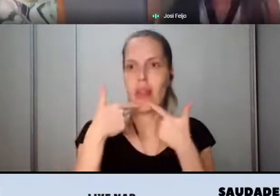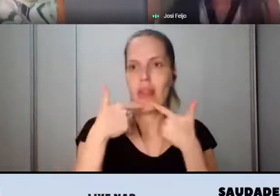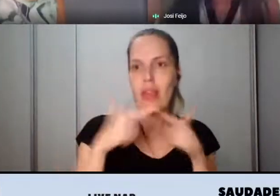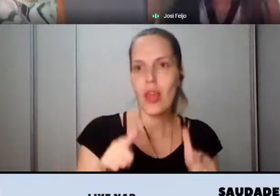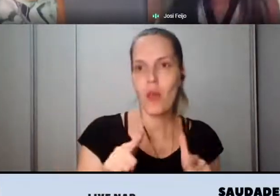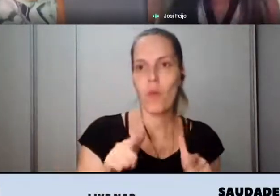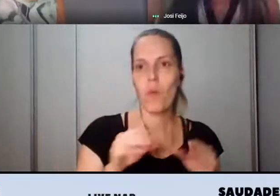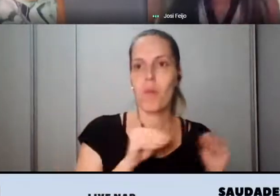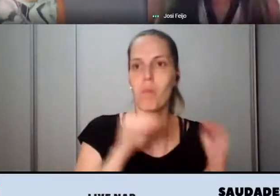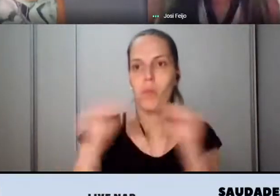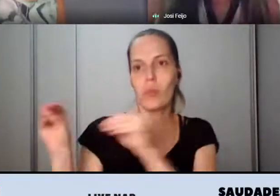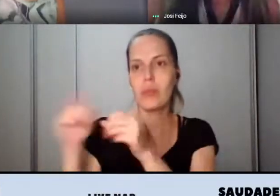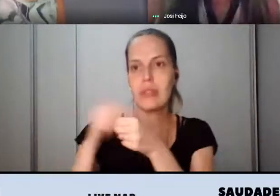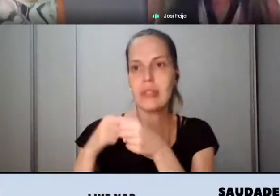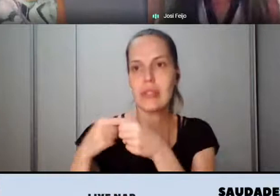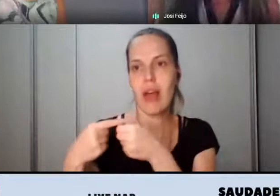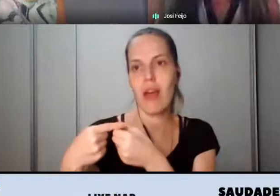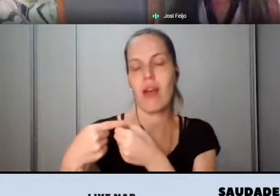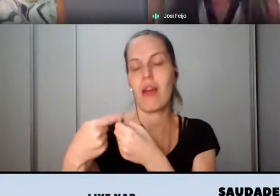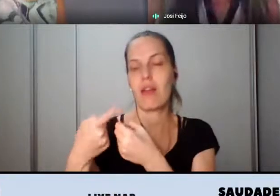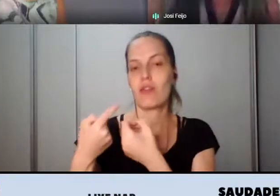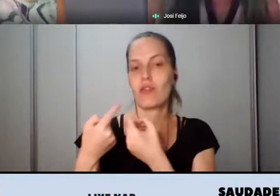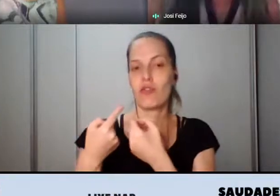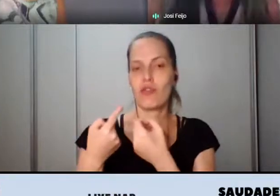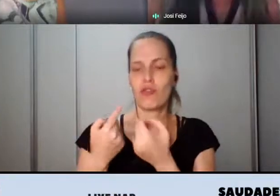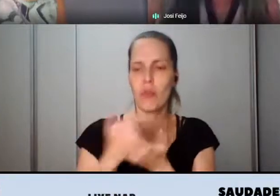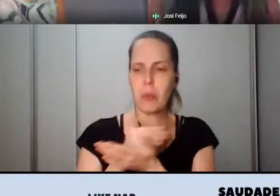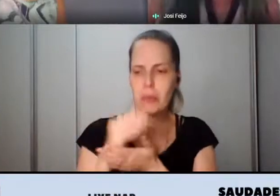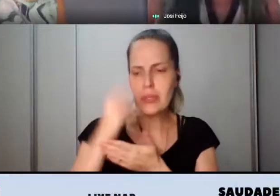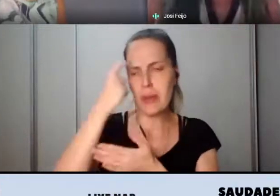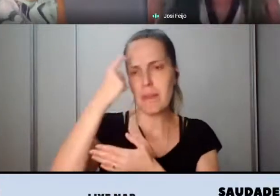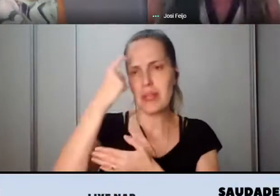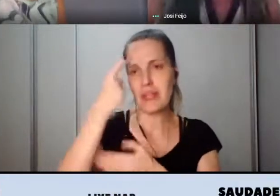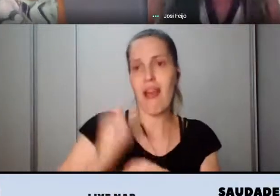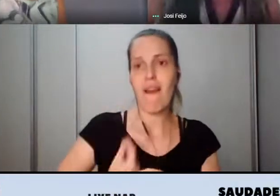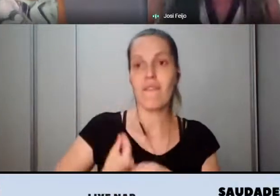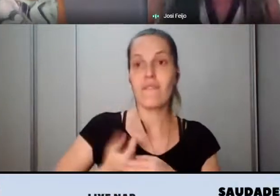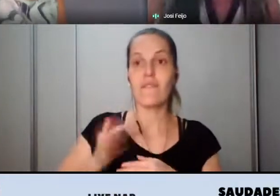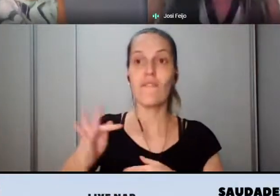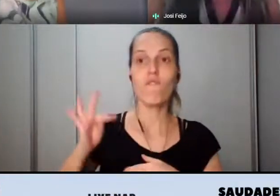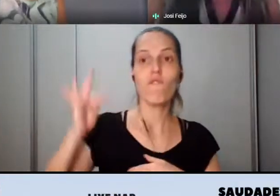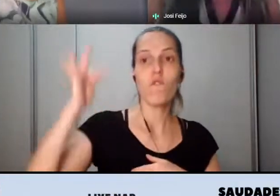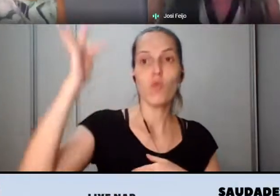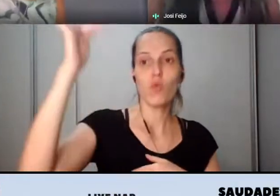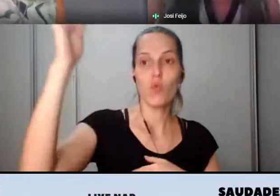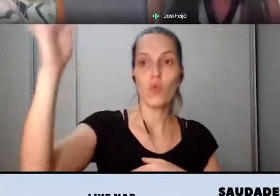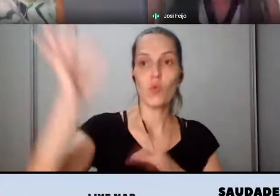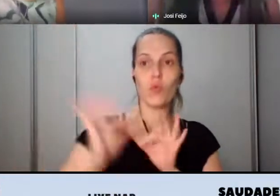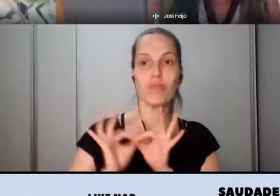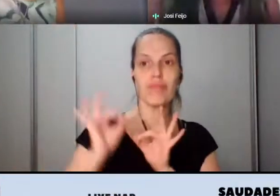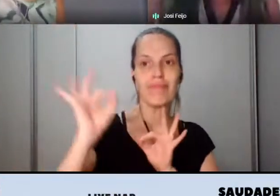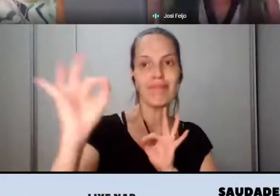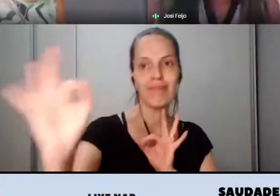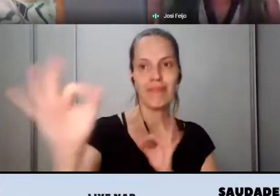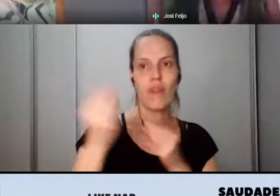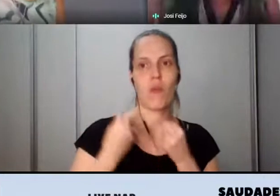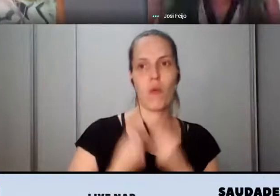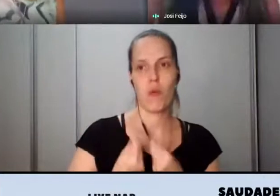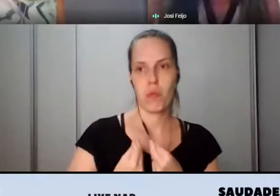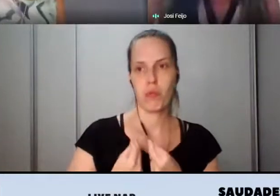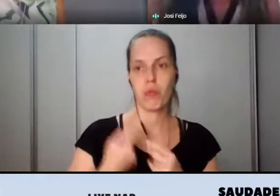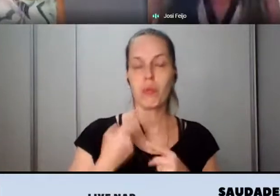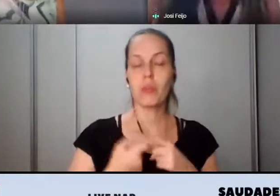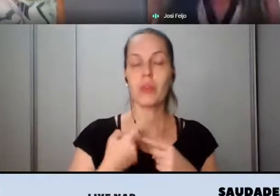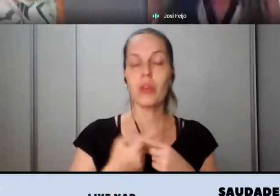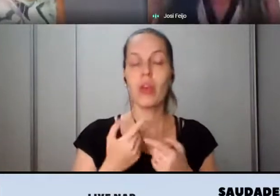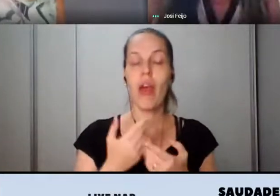né? De começar a pensar a vida lá na frente, né? Porque quando a gente começa a ver essa